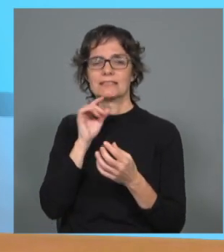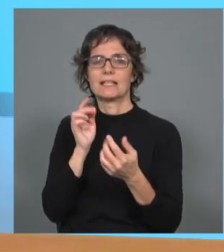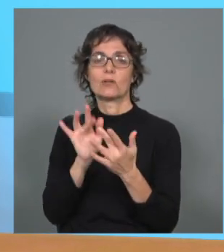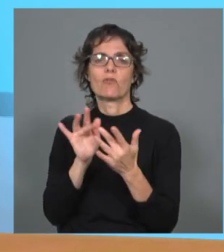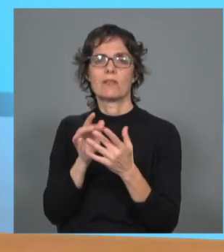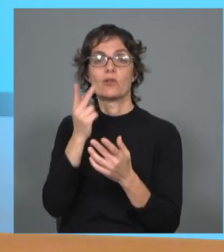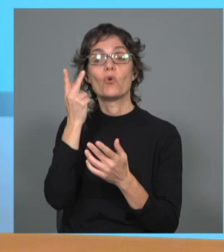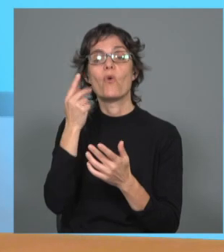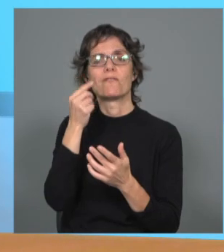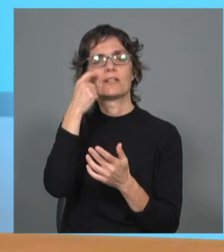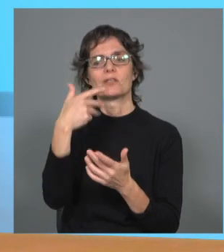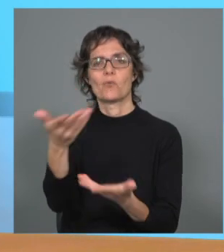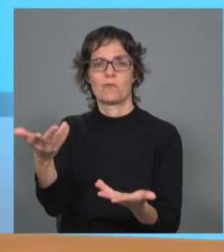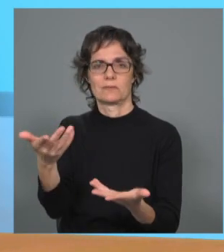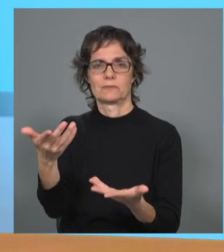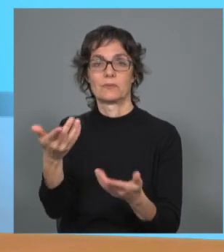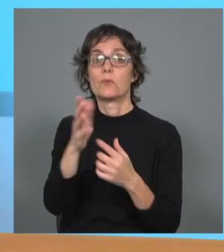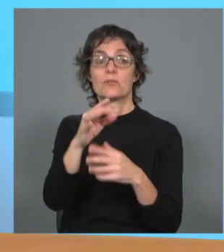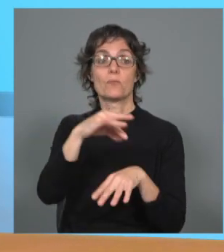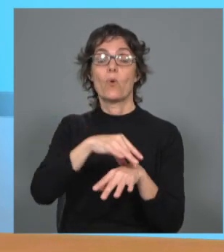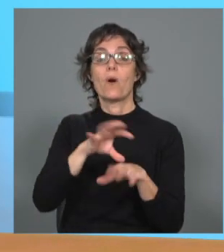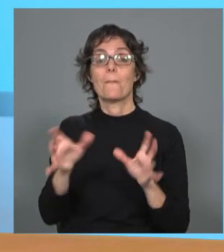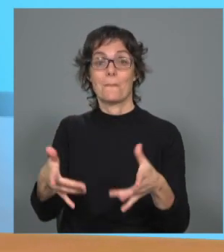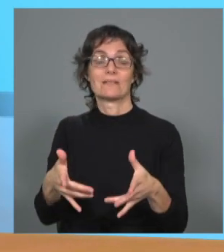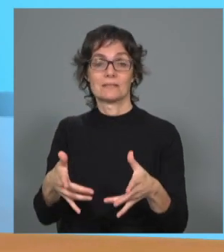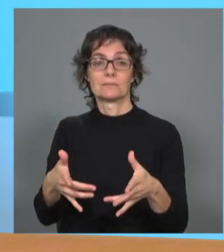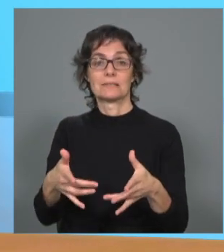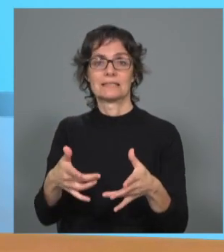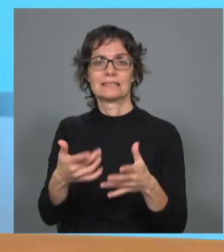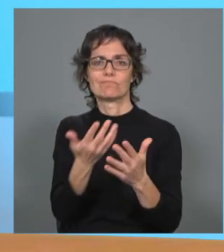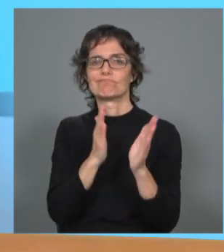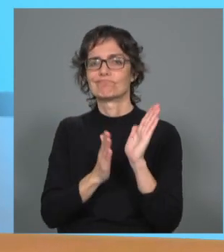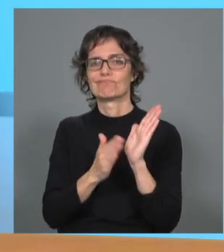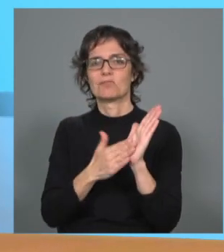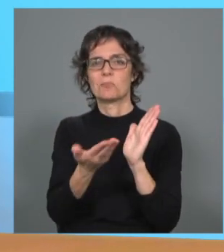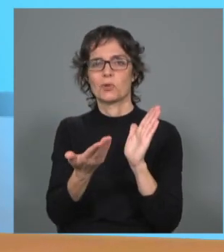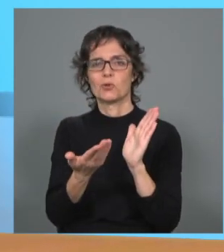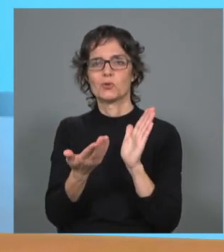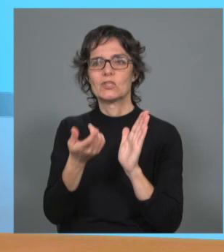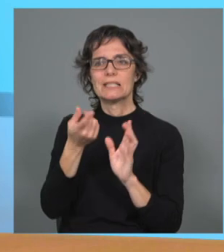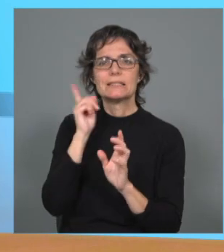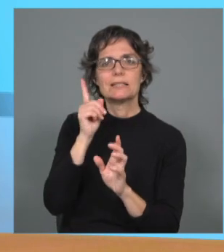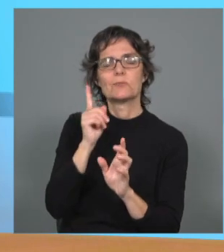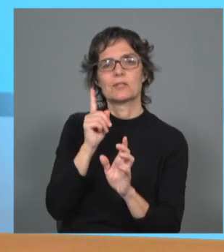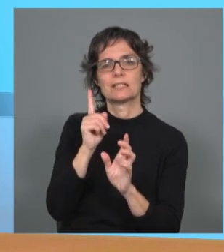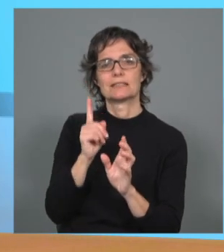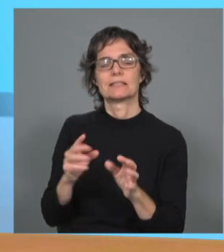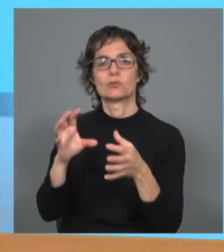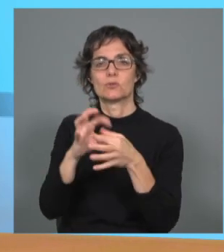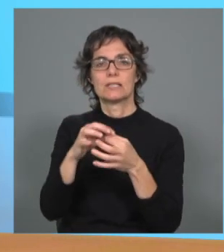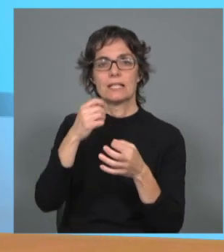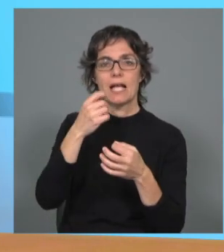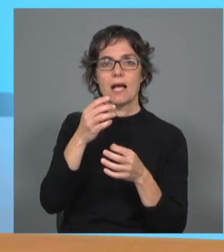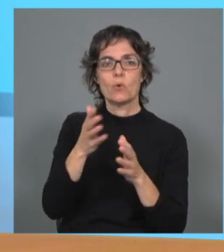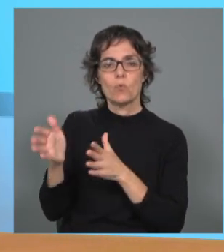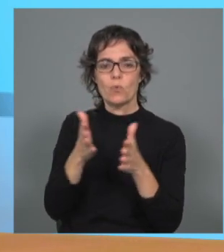de facto, a pandemia vem-nos mostrar esta necessidade da humanização a par com a excelência técnica. E, felizmente,